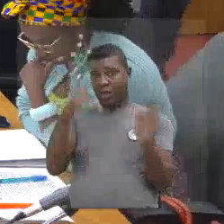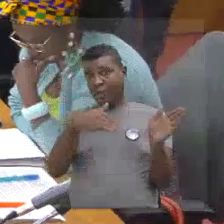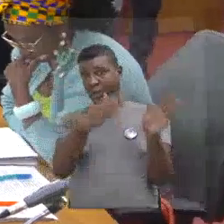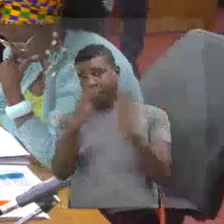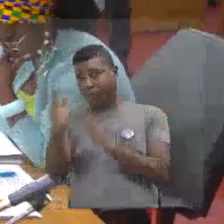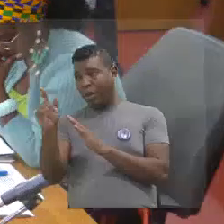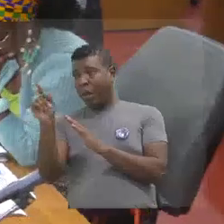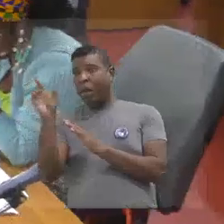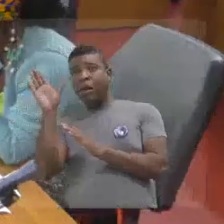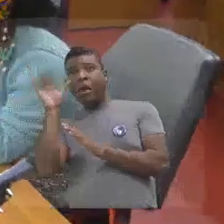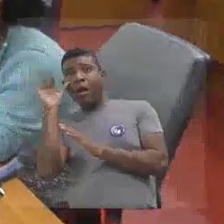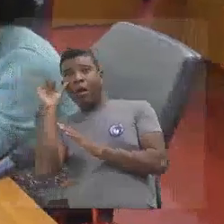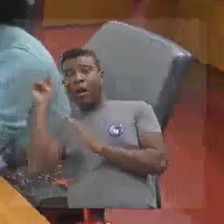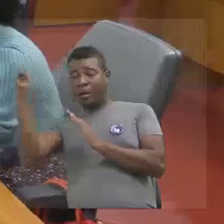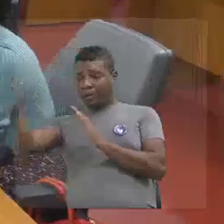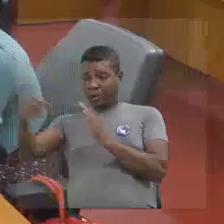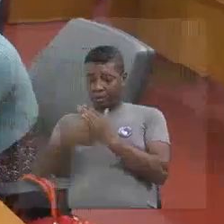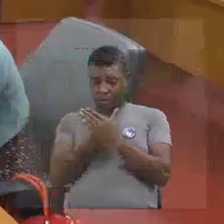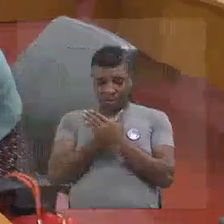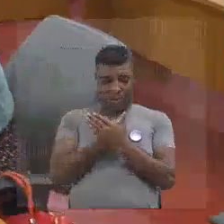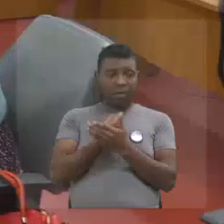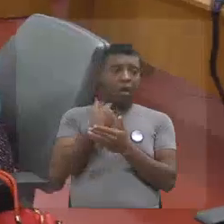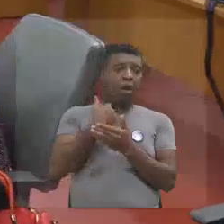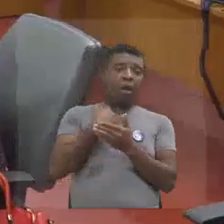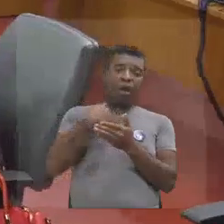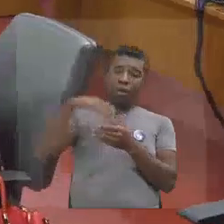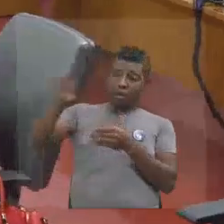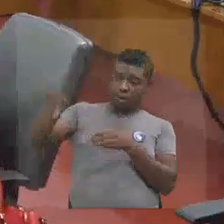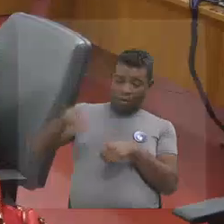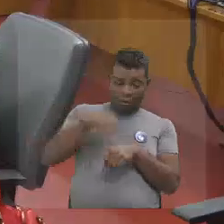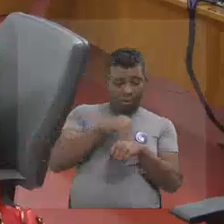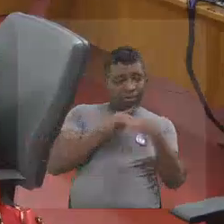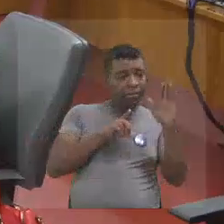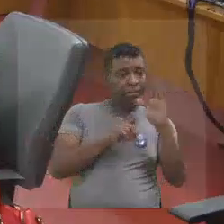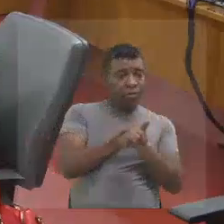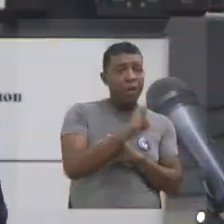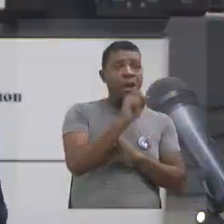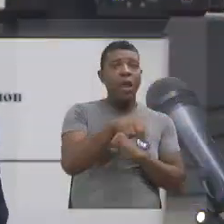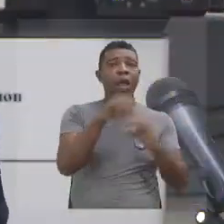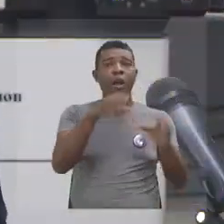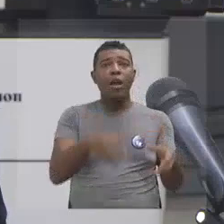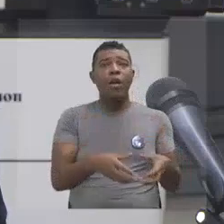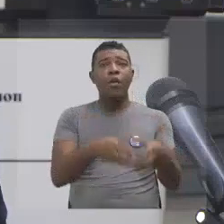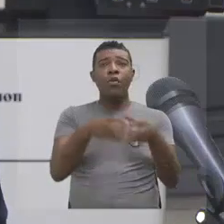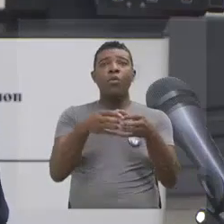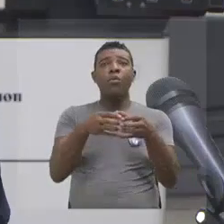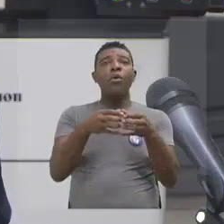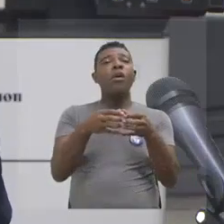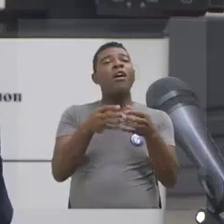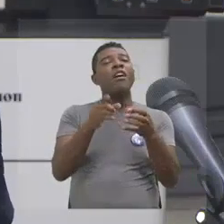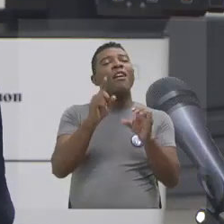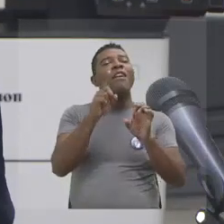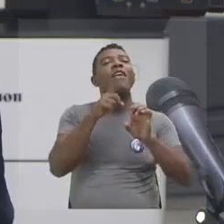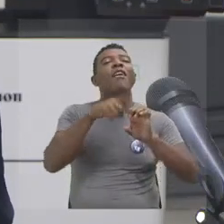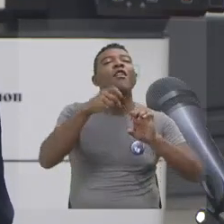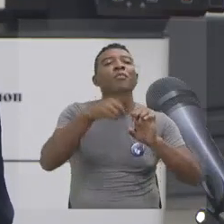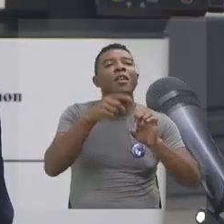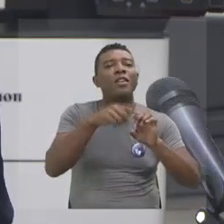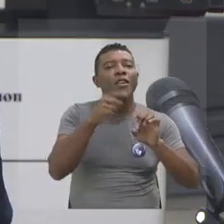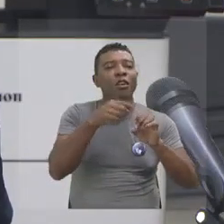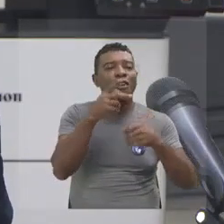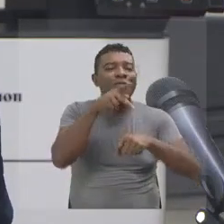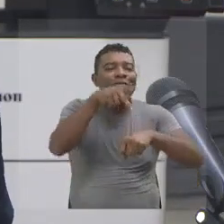aproveitando a nossa presença ele é do grupo de empreendedores de rochas ornamentais segundo